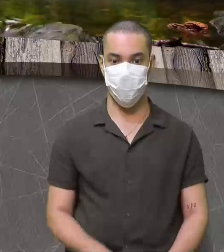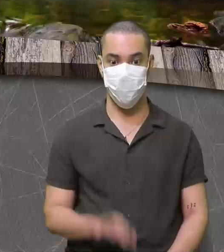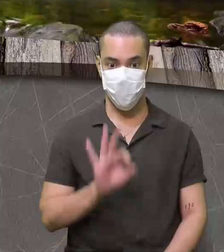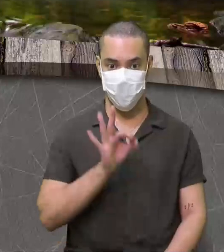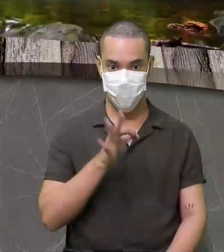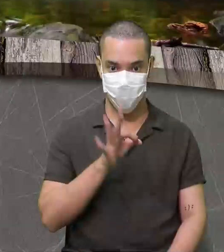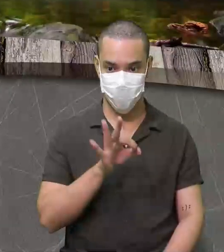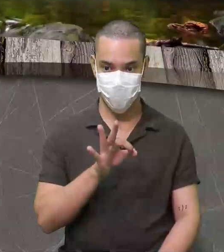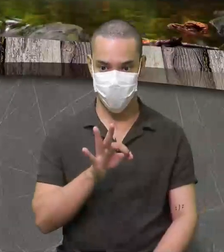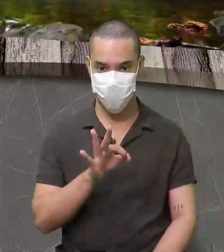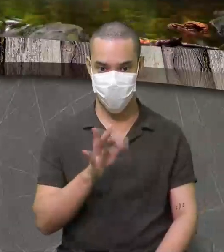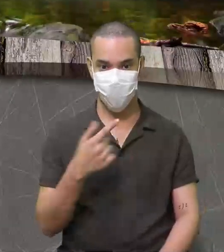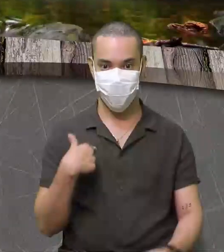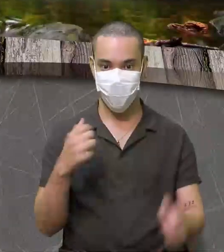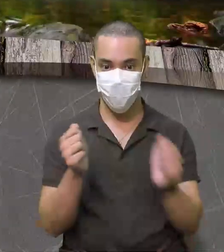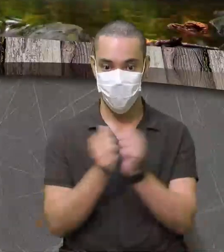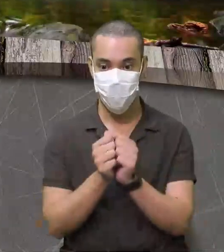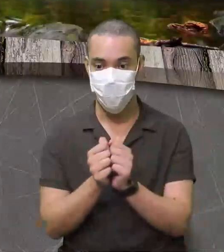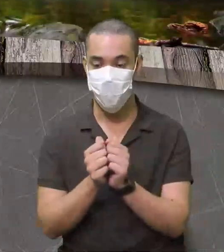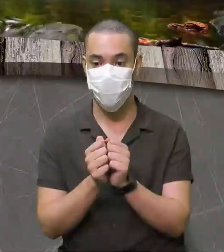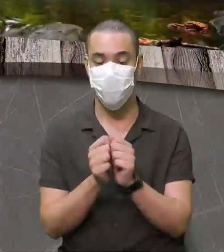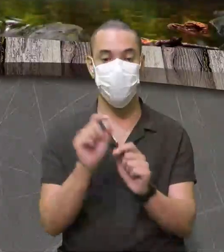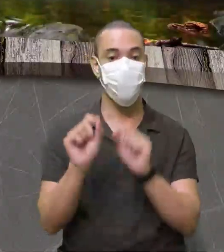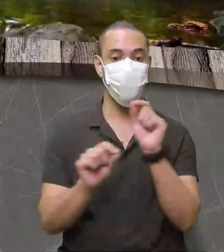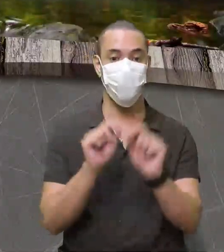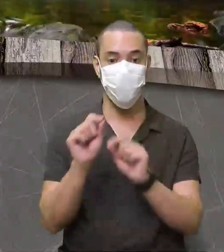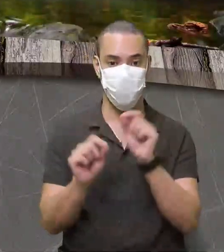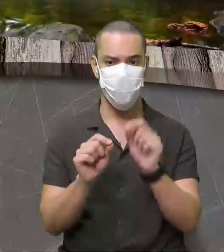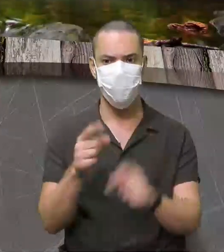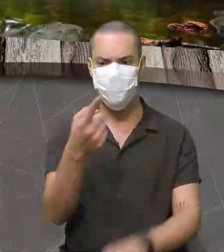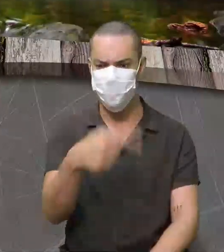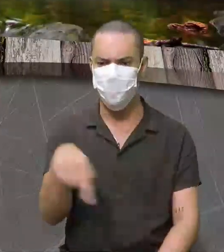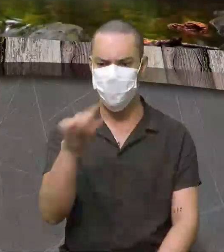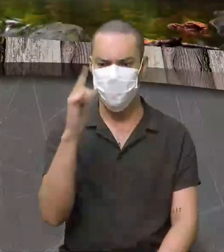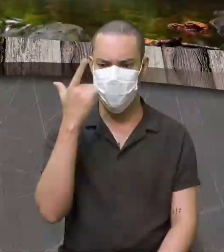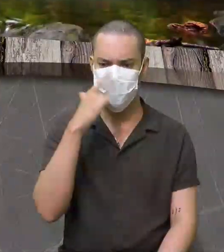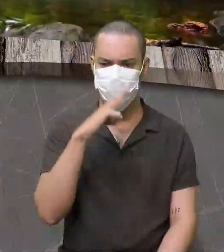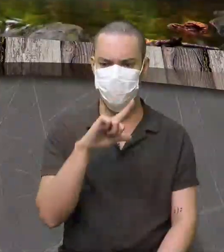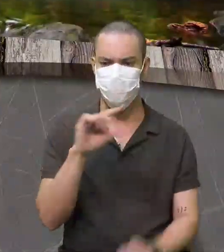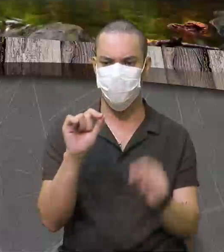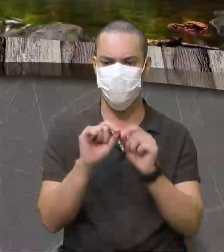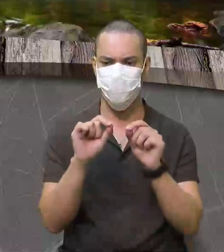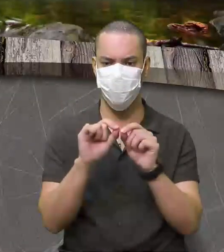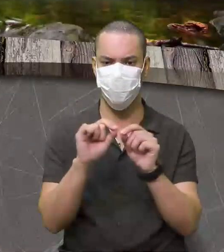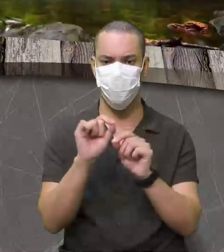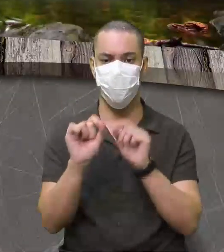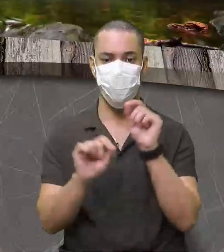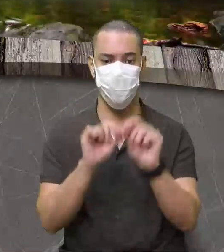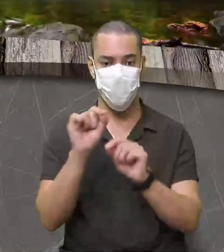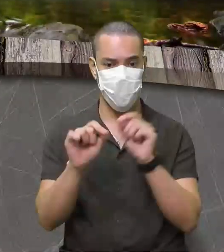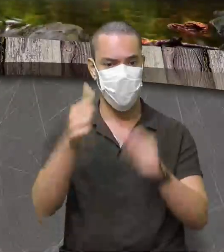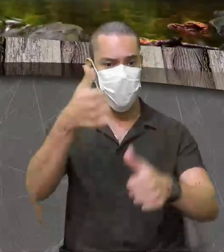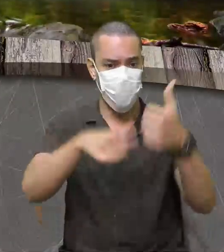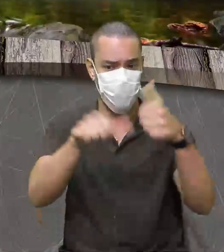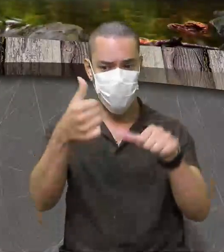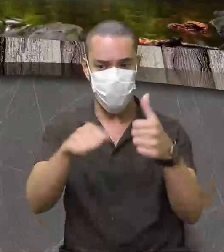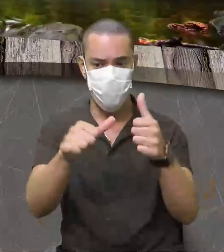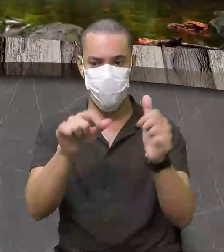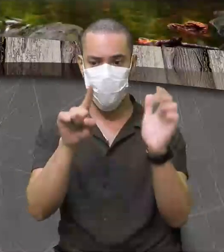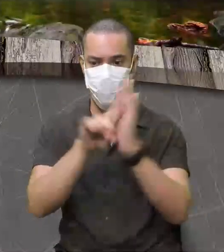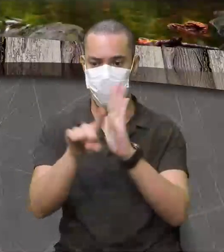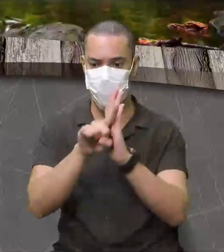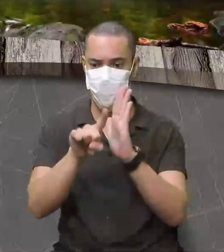Segurou! Tamo junto. Gente, deu, né, para vocês estarem aí analisando as